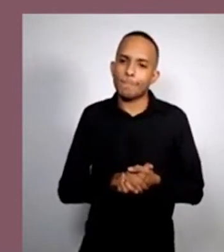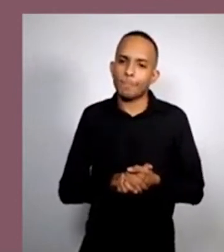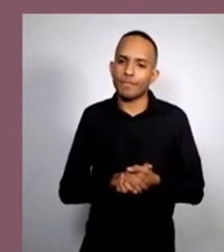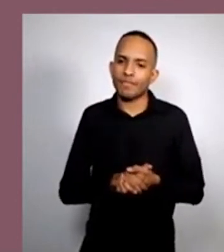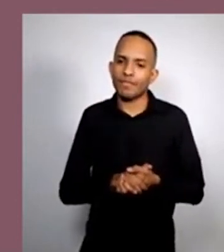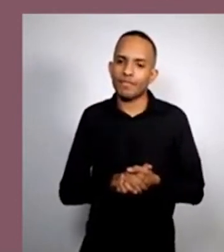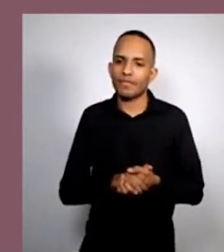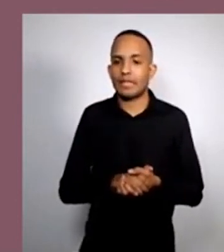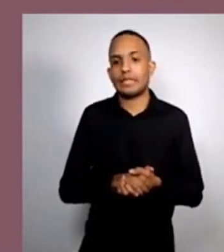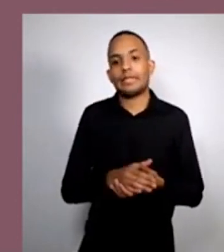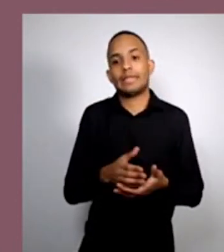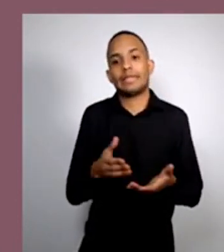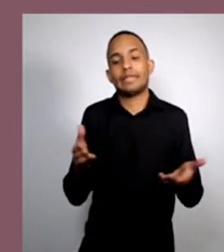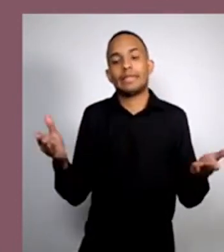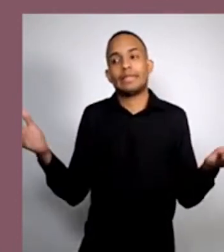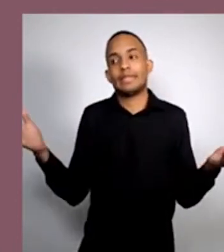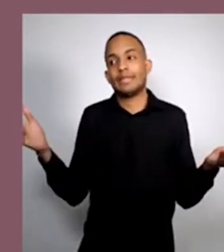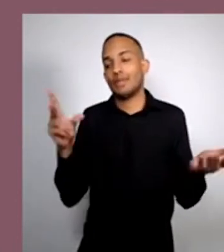Eita, nós!